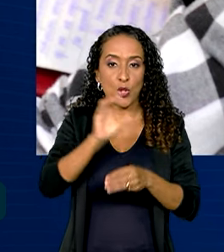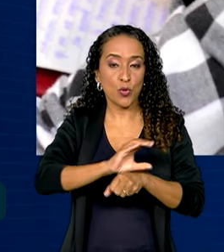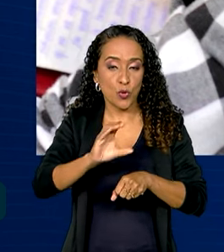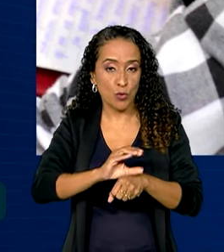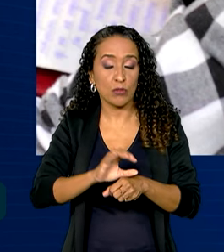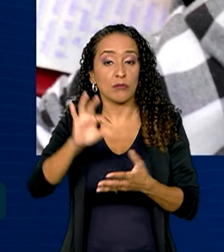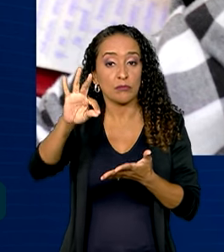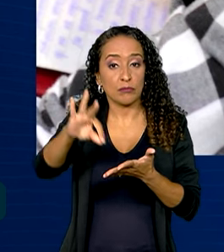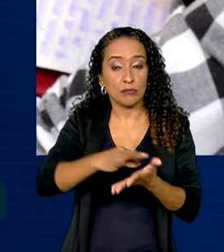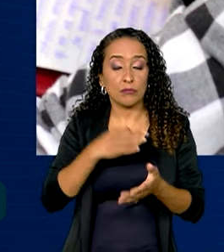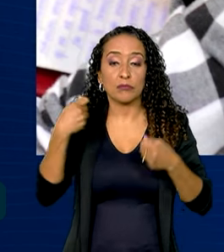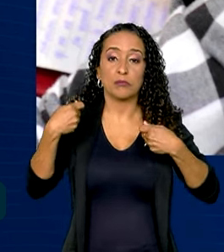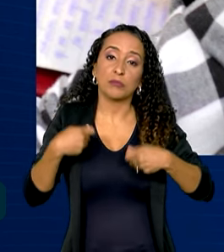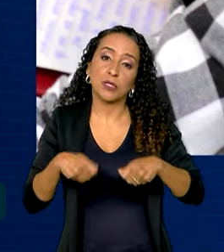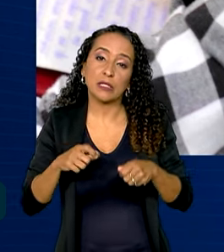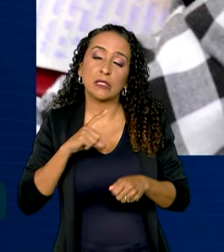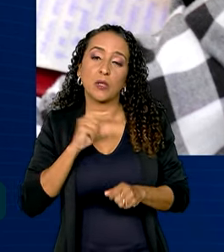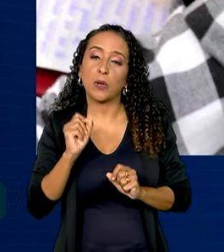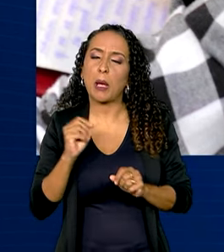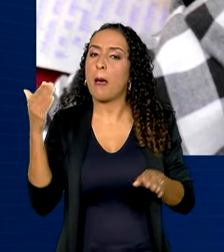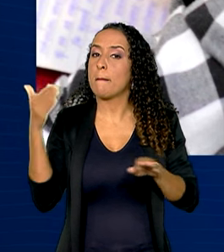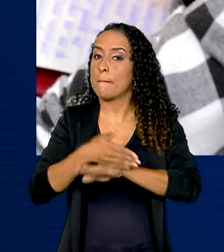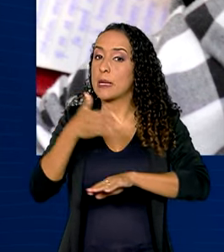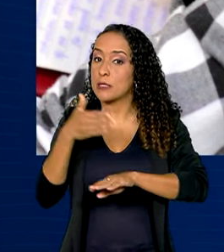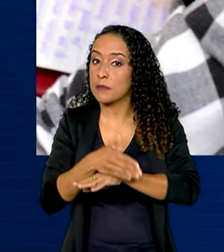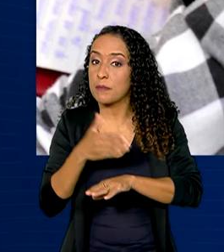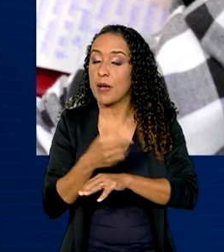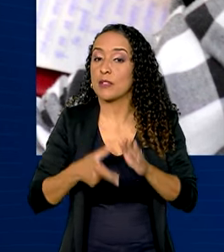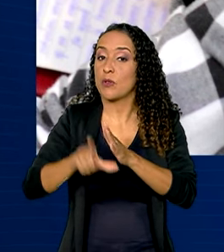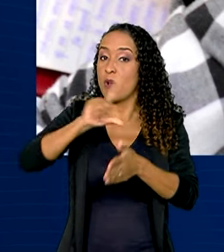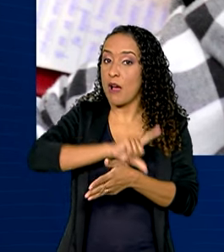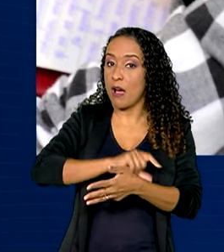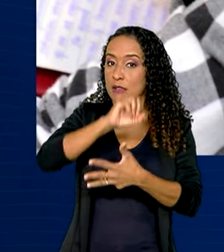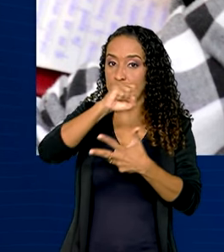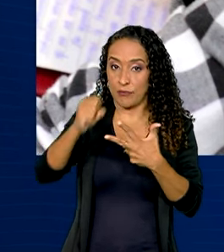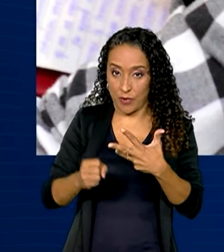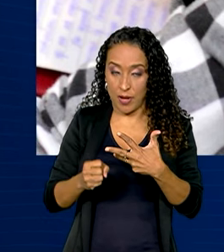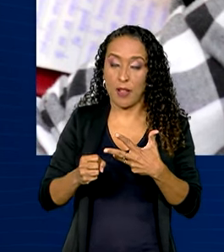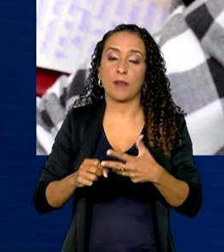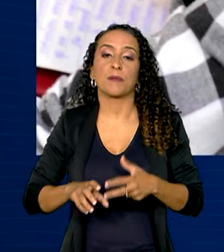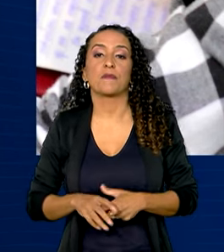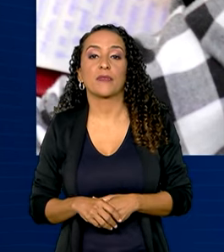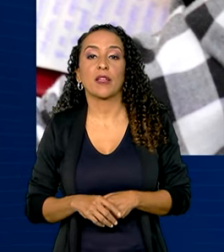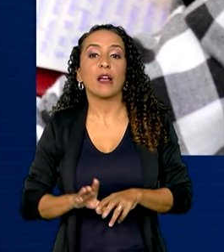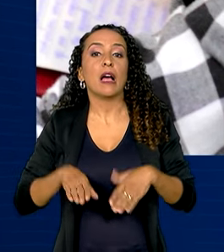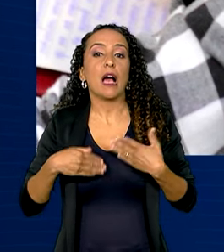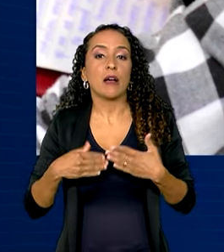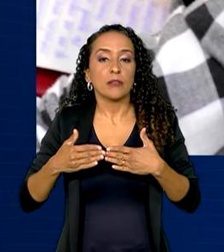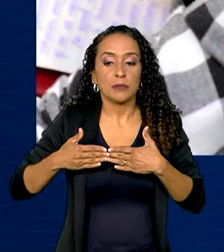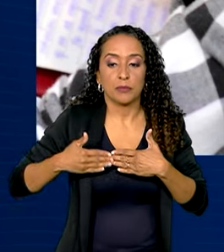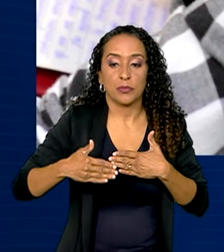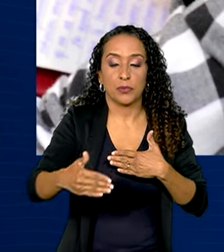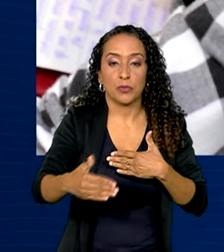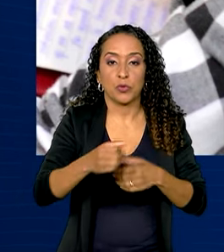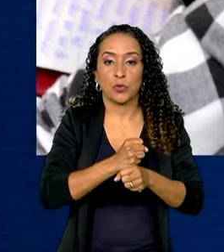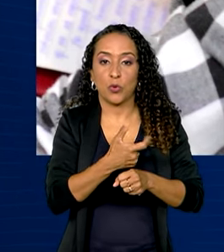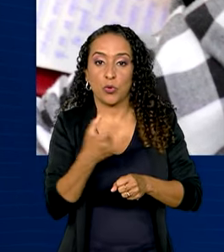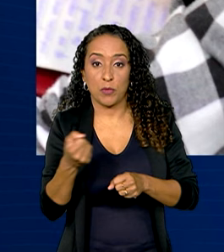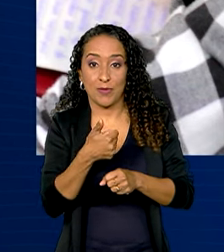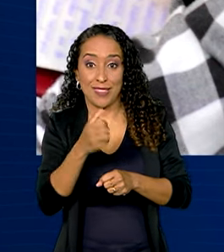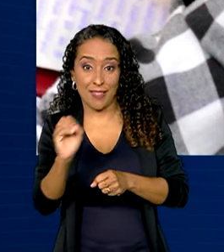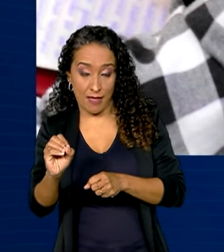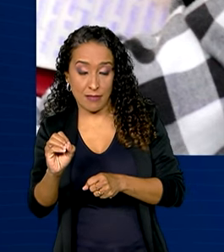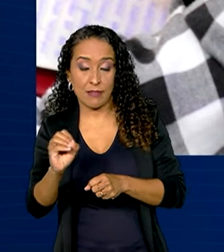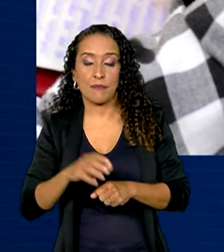se inscrever, é preciso ter participado do Exame Nacional do Ensino Médio, o Enem, a partir da edição de